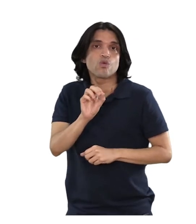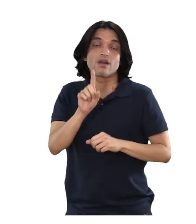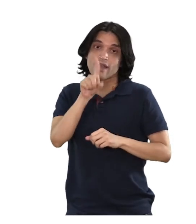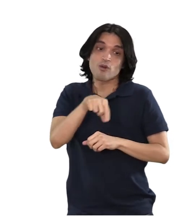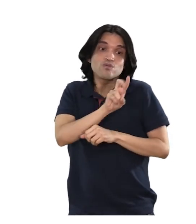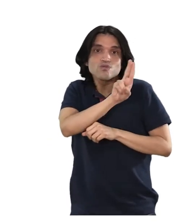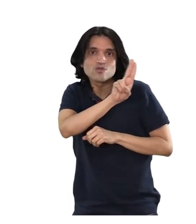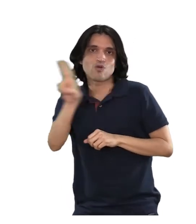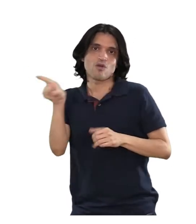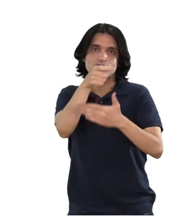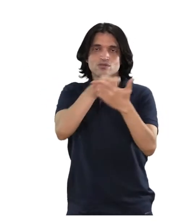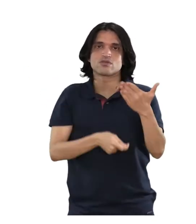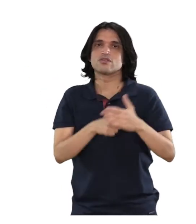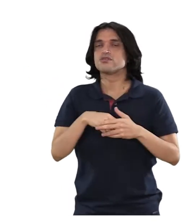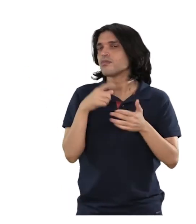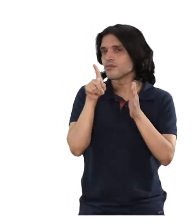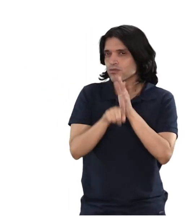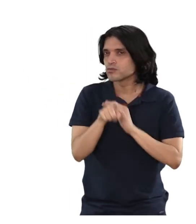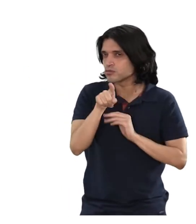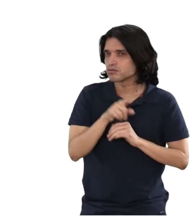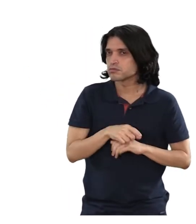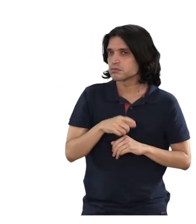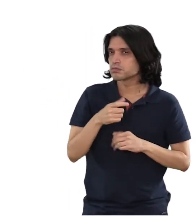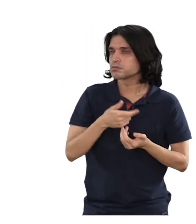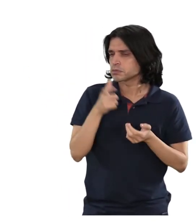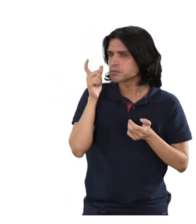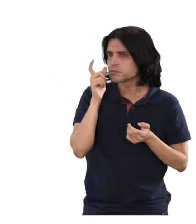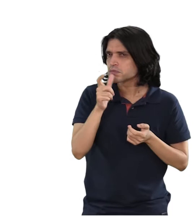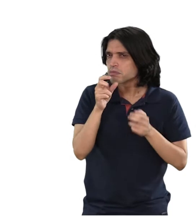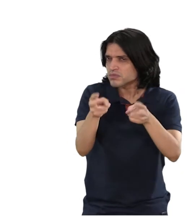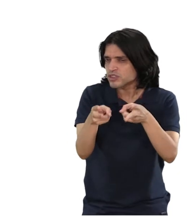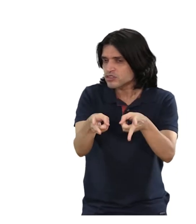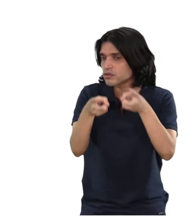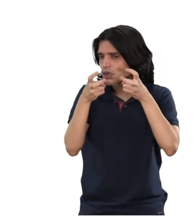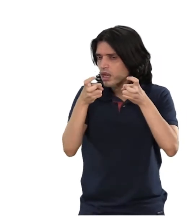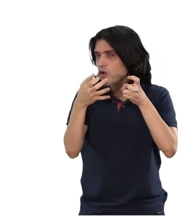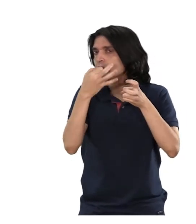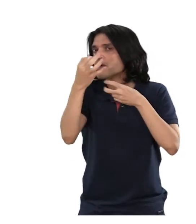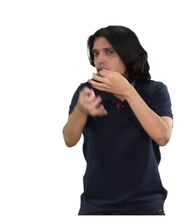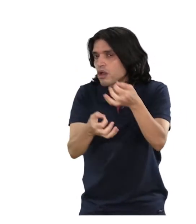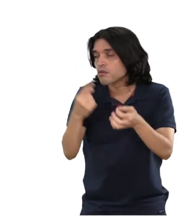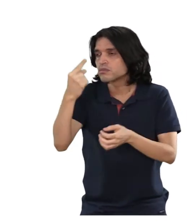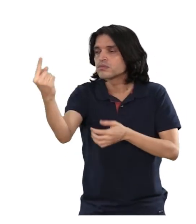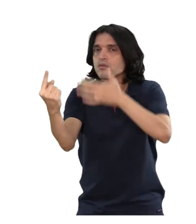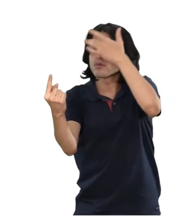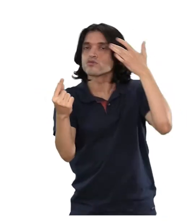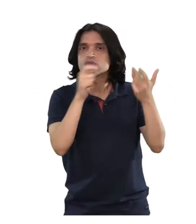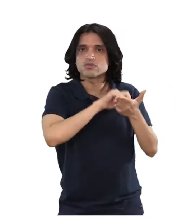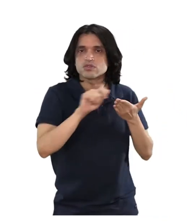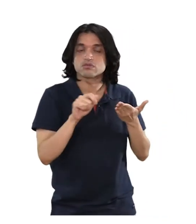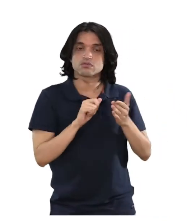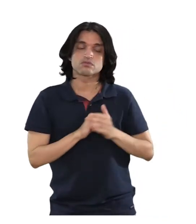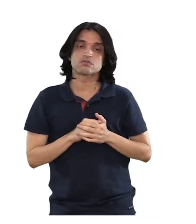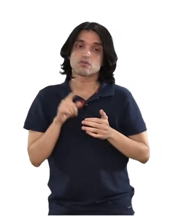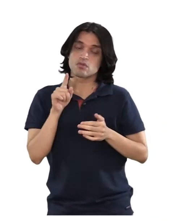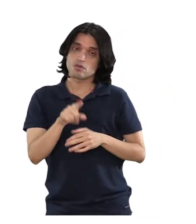Agora uma perguntinha. Você sabe como identificar a opinião do autor? O autor pode apresentar sua opinião no enunciado por meio